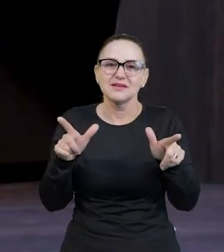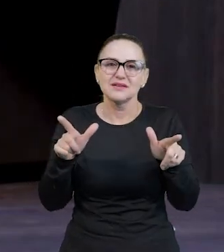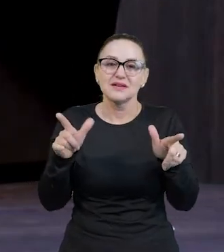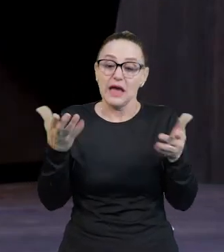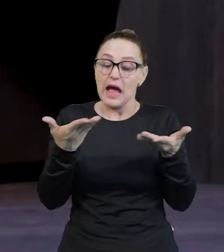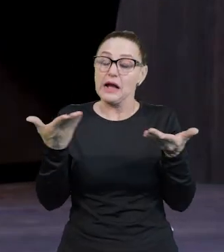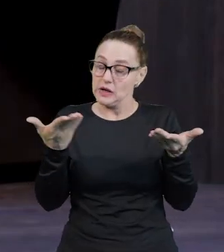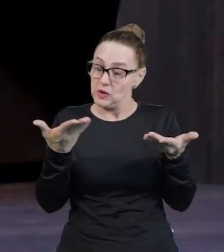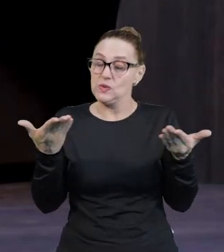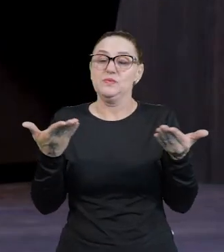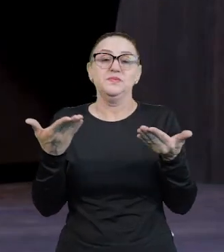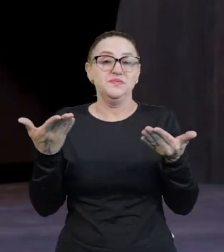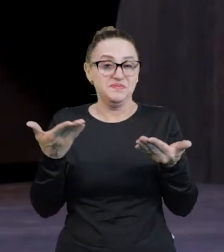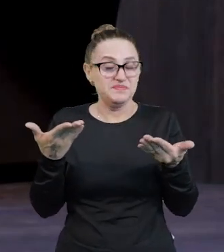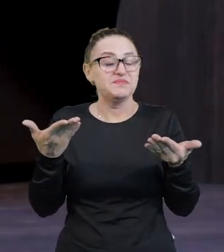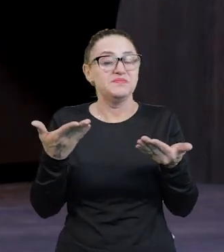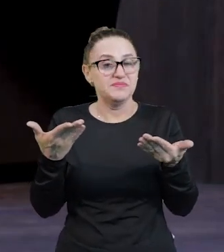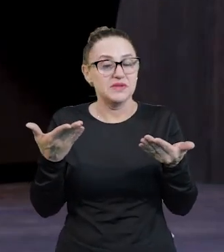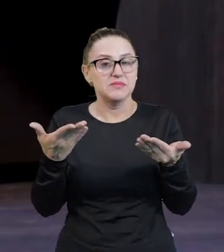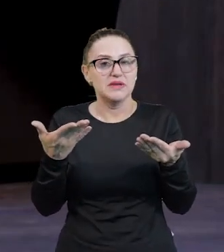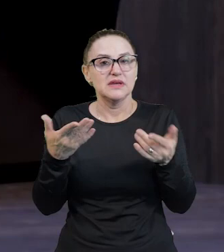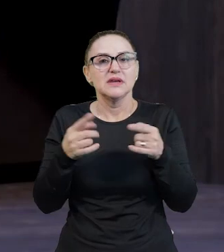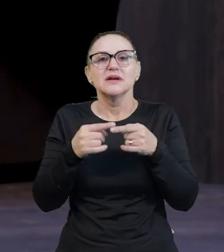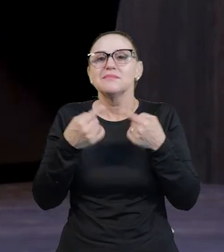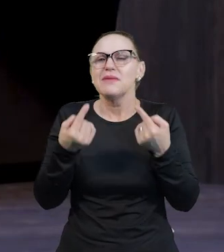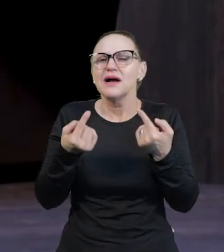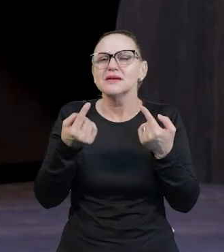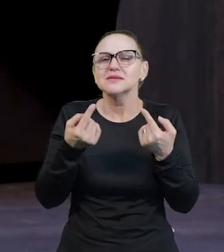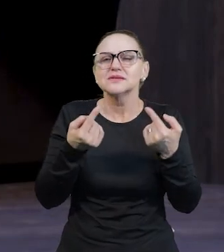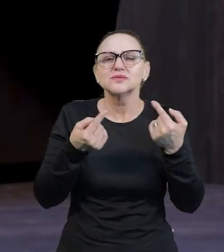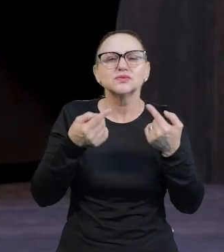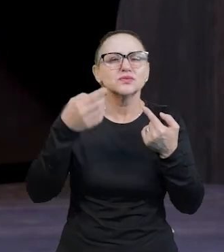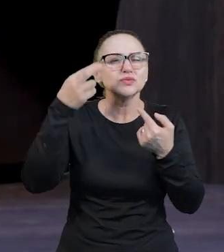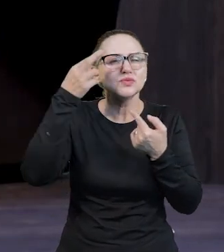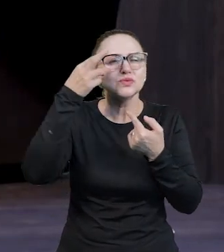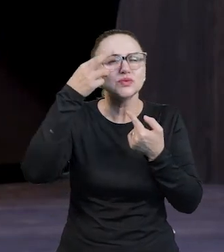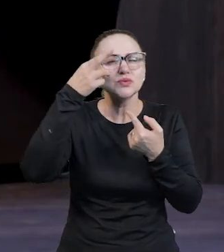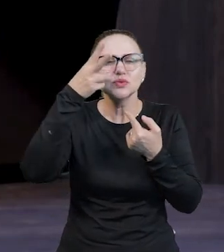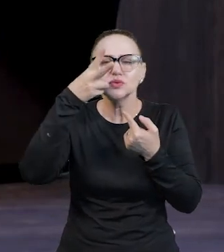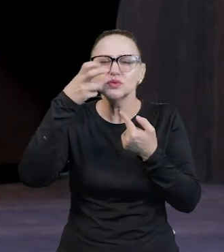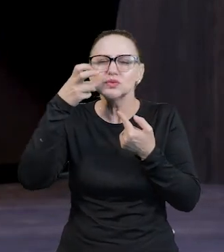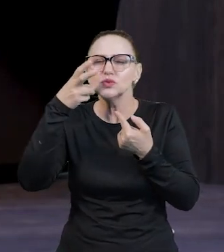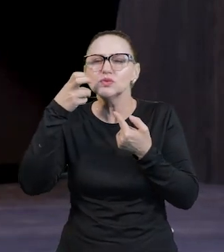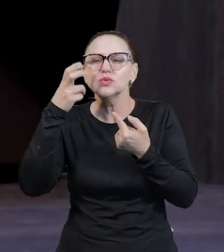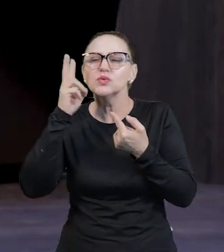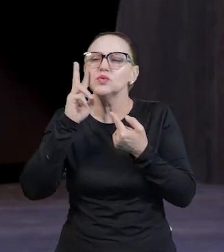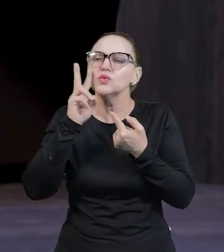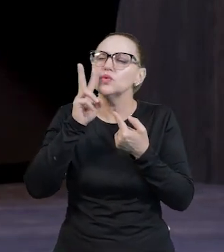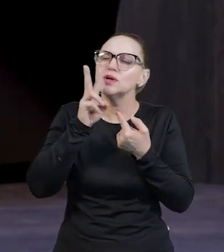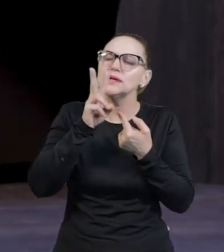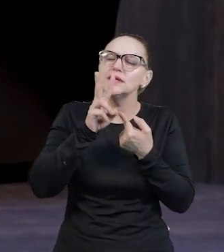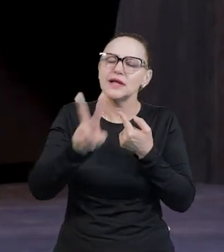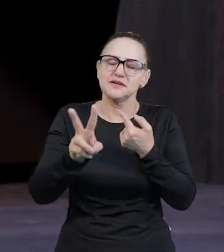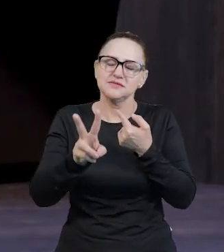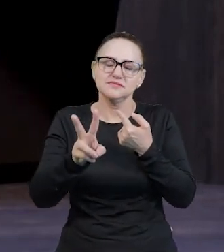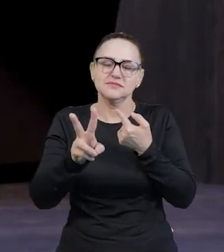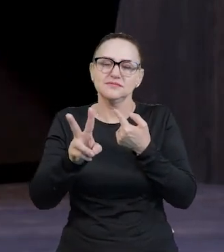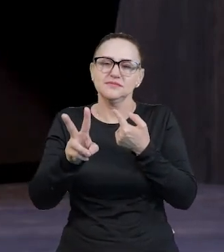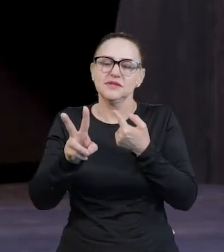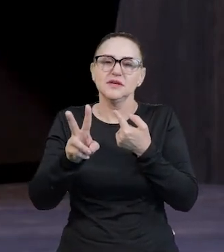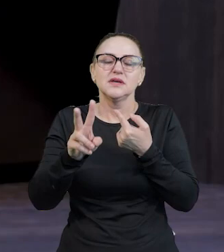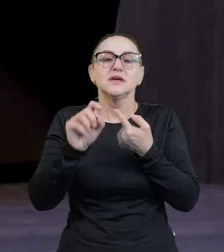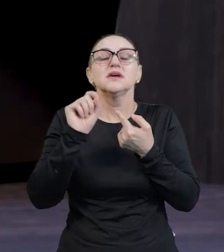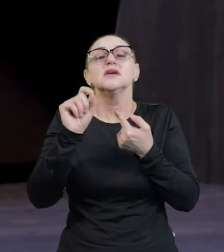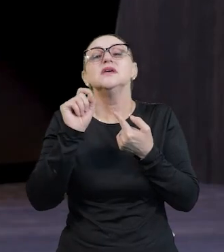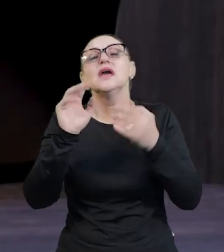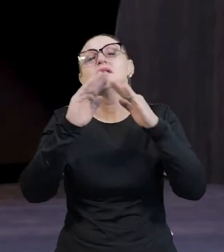cabe, como eu disse, o olhar para isso com mais cuidado, com uma observação de qual é a função da